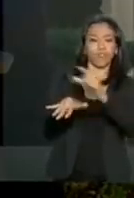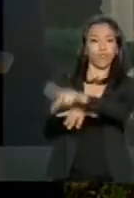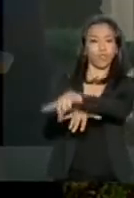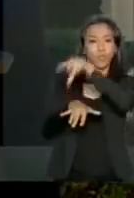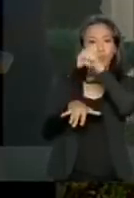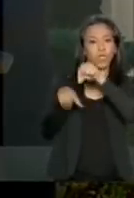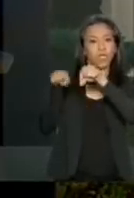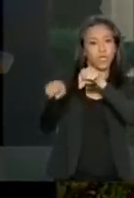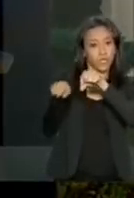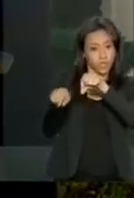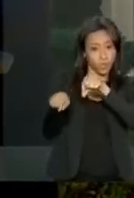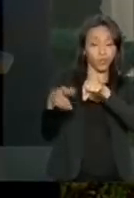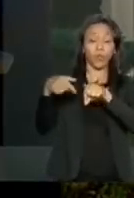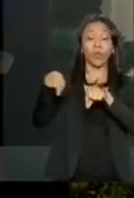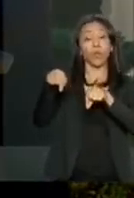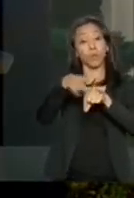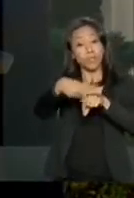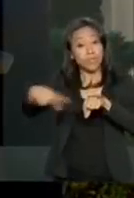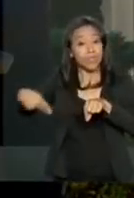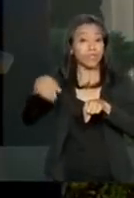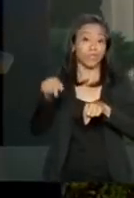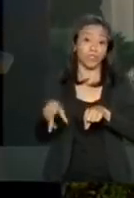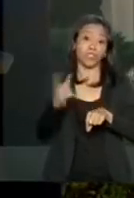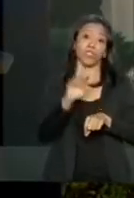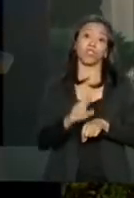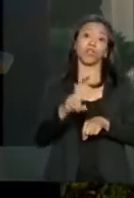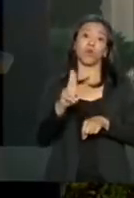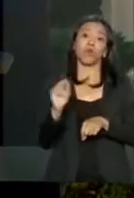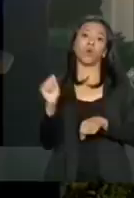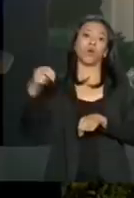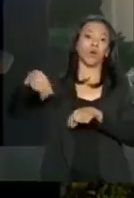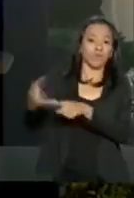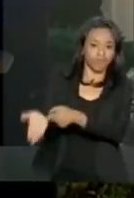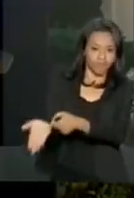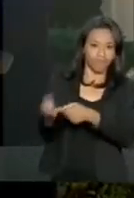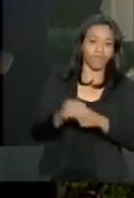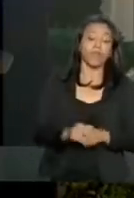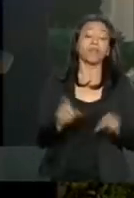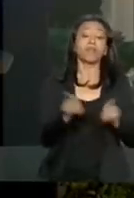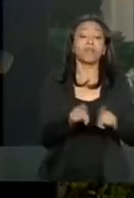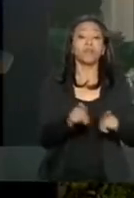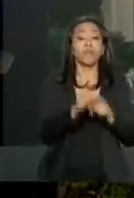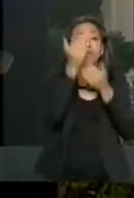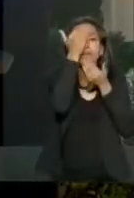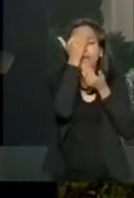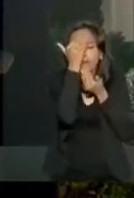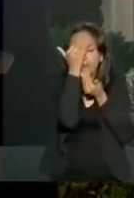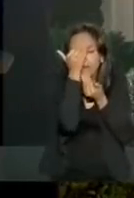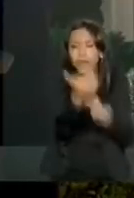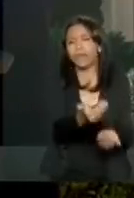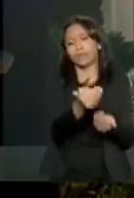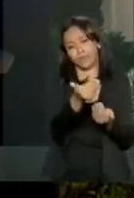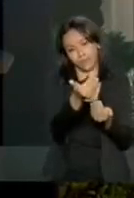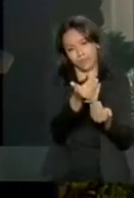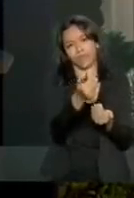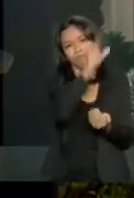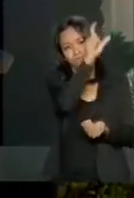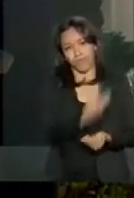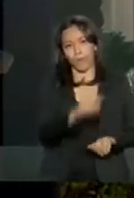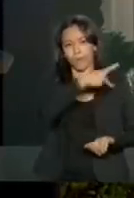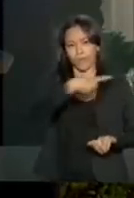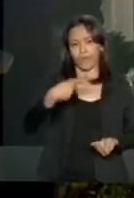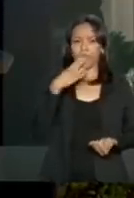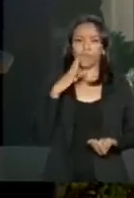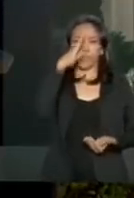interino, o senhor Juan Guaidó. Quero expressar também nossa profunda gratidão ao presidente Bolsonaro